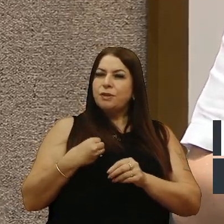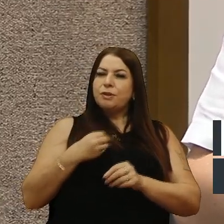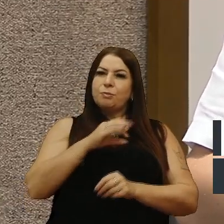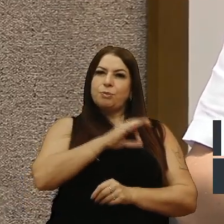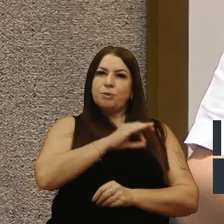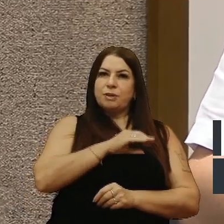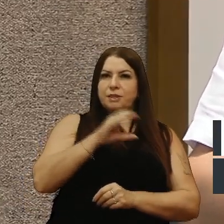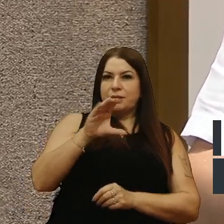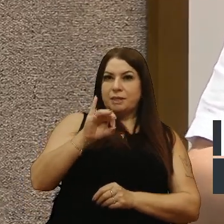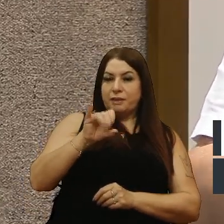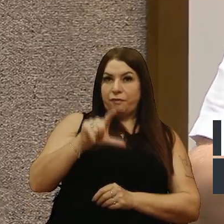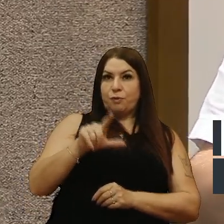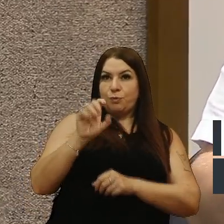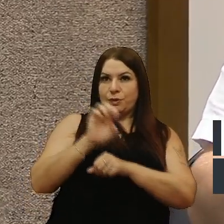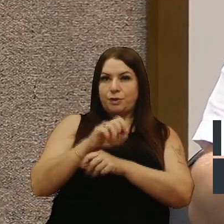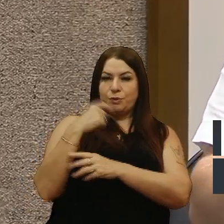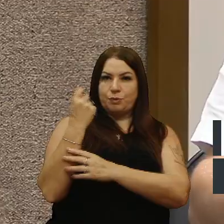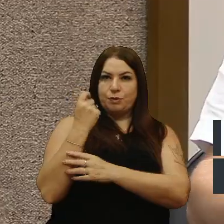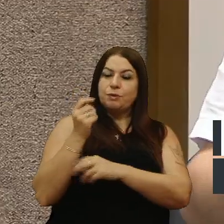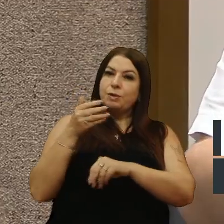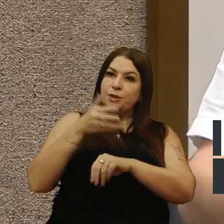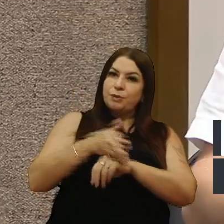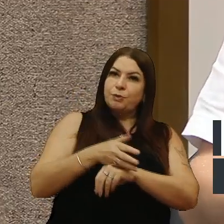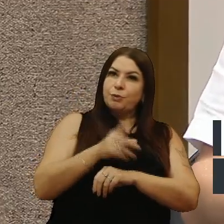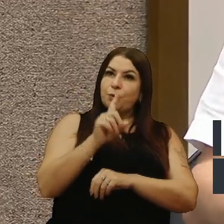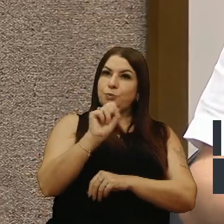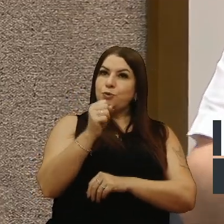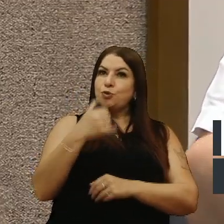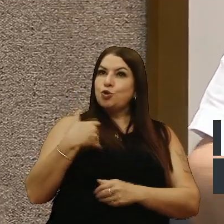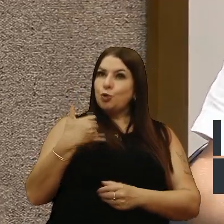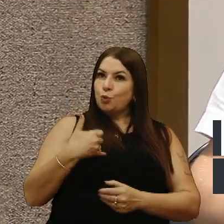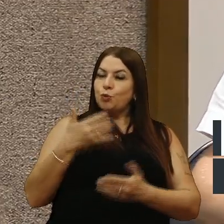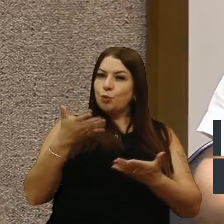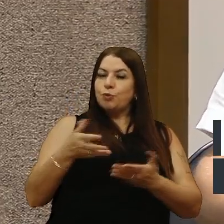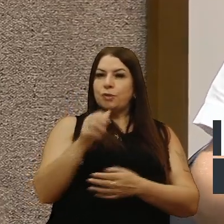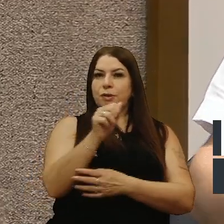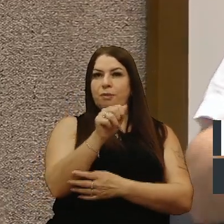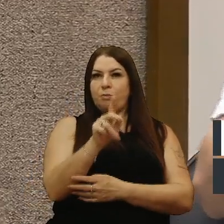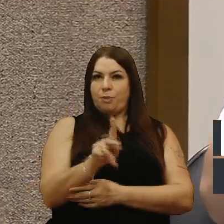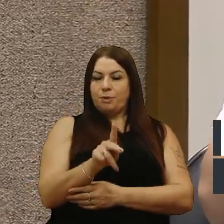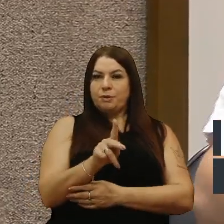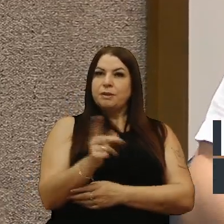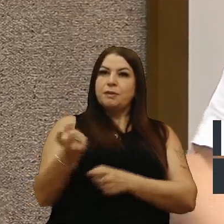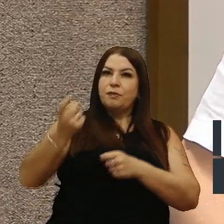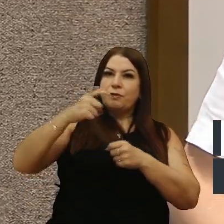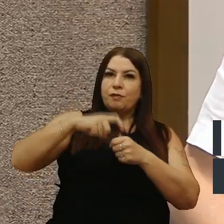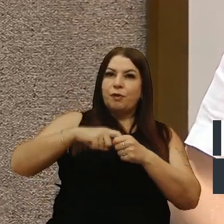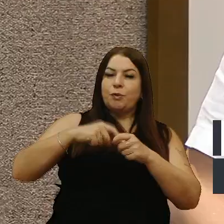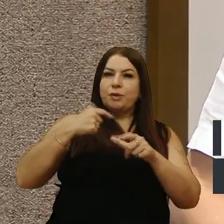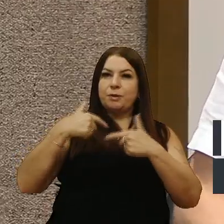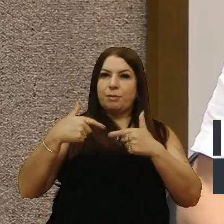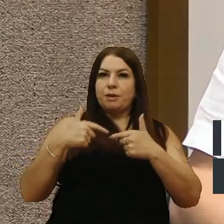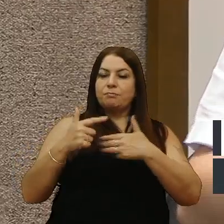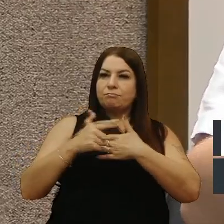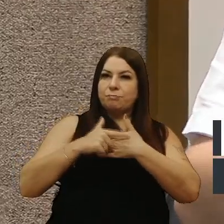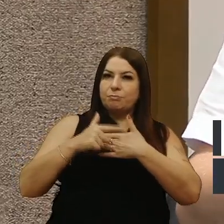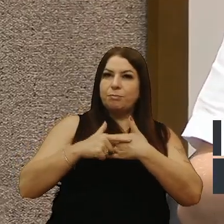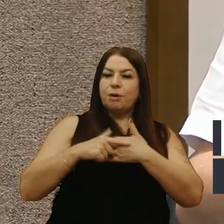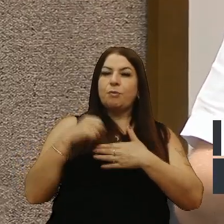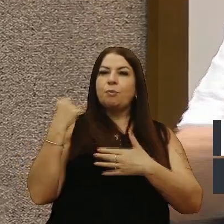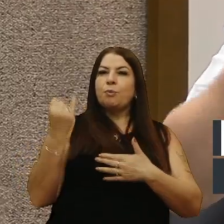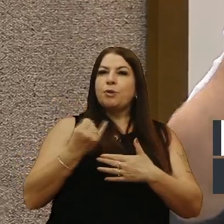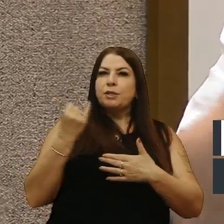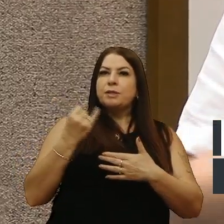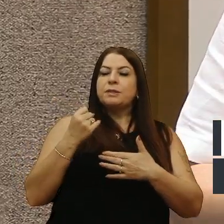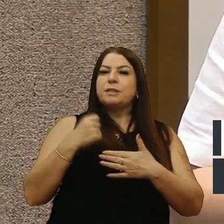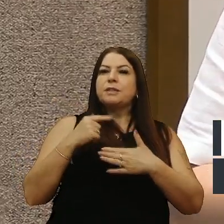Civil do Estado do Rio Grande do Sul, ingressou na Polícia Civil com 18 anos e hoje aposentado, volta a exercer uma função que é de importância e